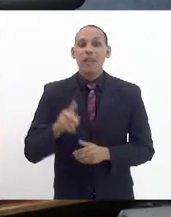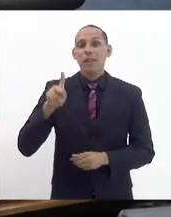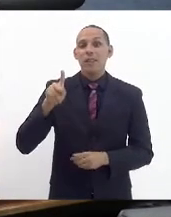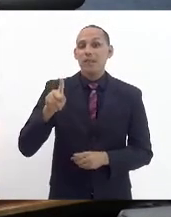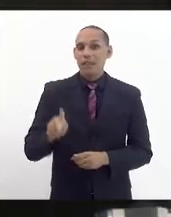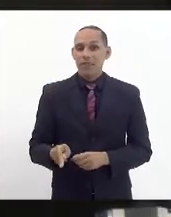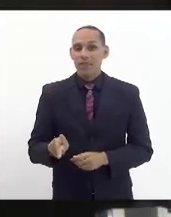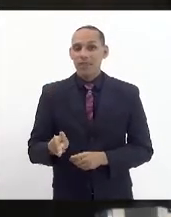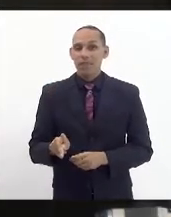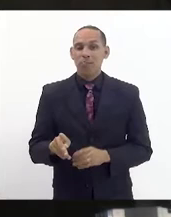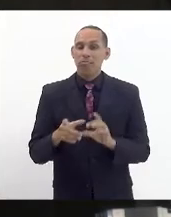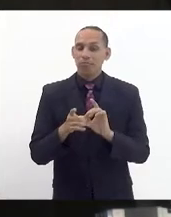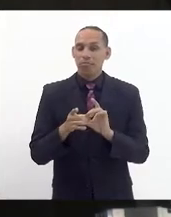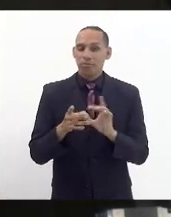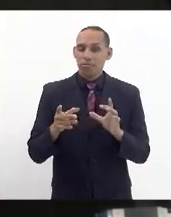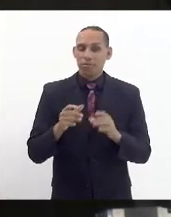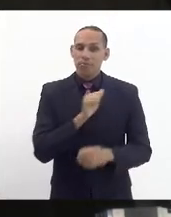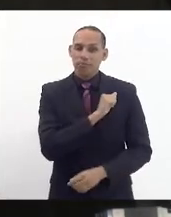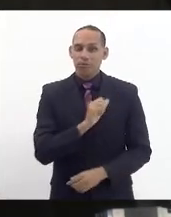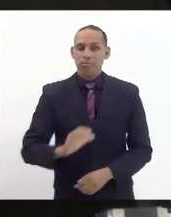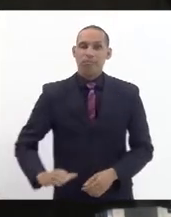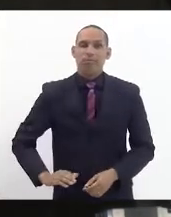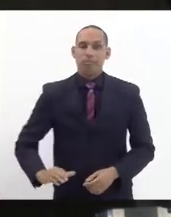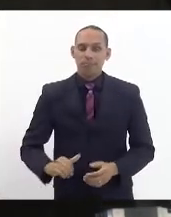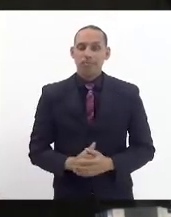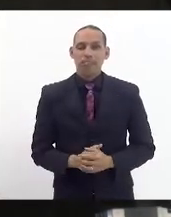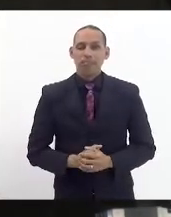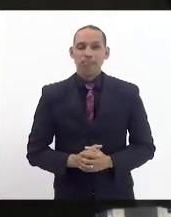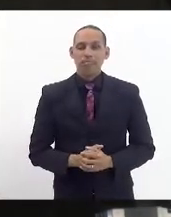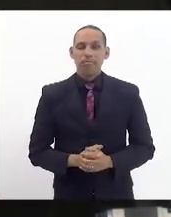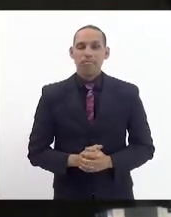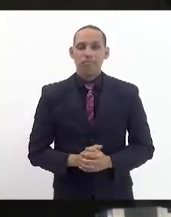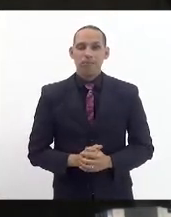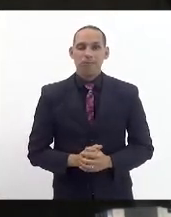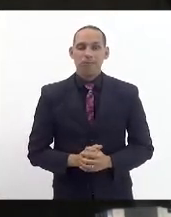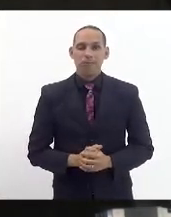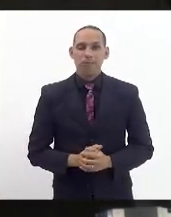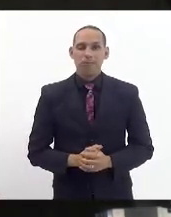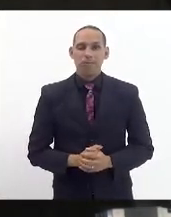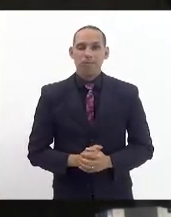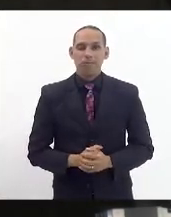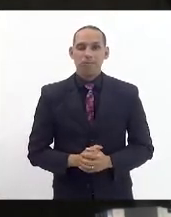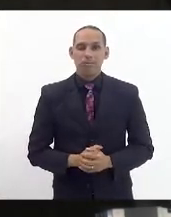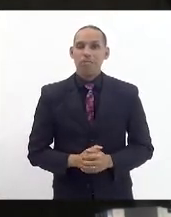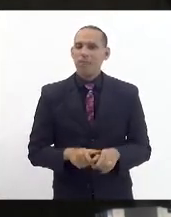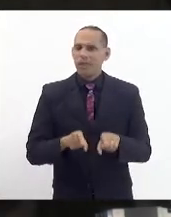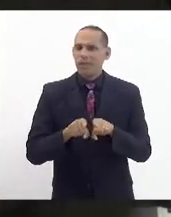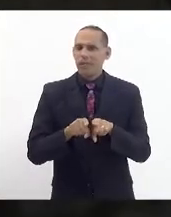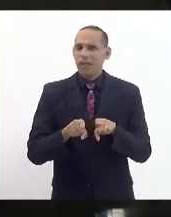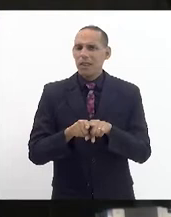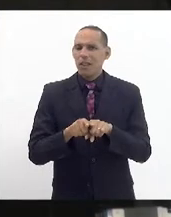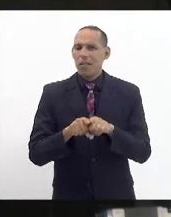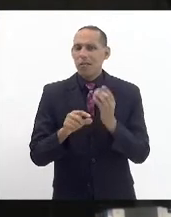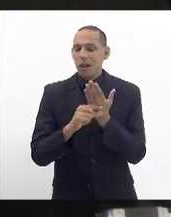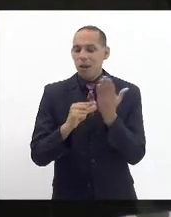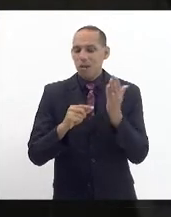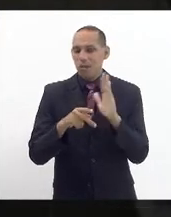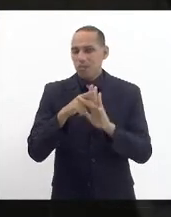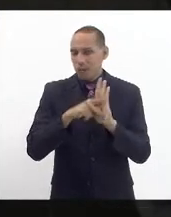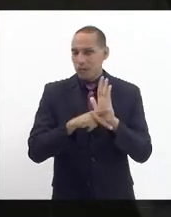Presidente democrático André Siciliano, por acaso também autor do